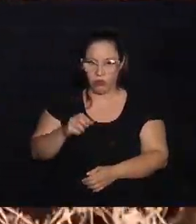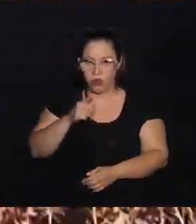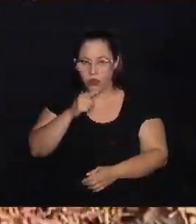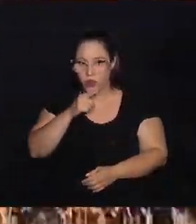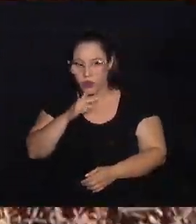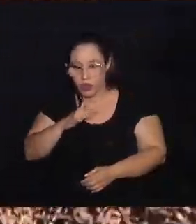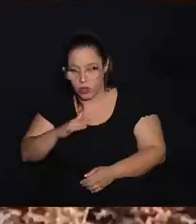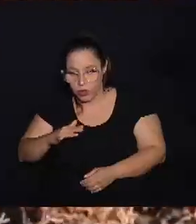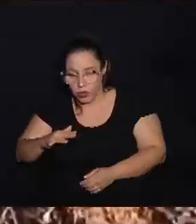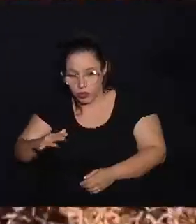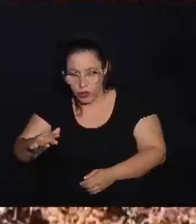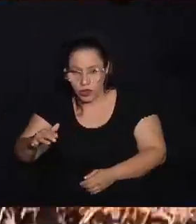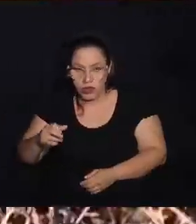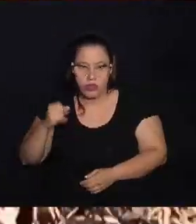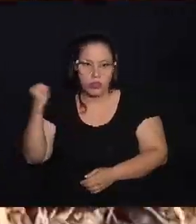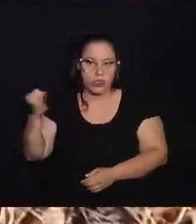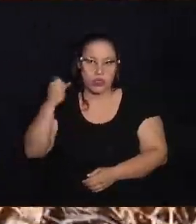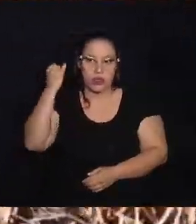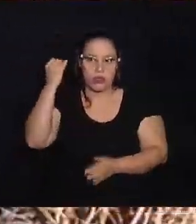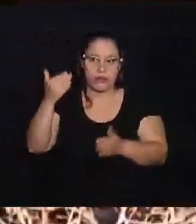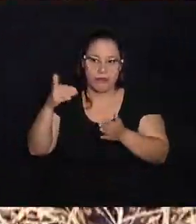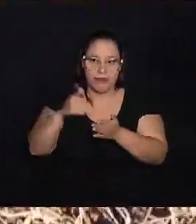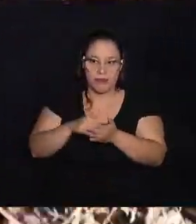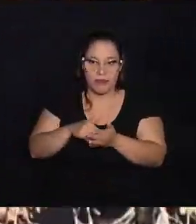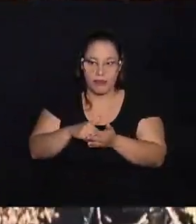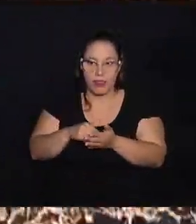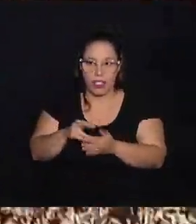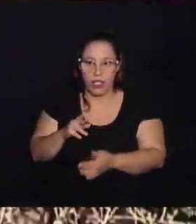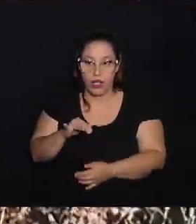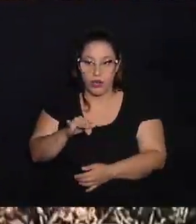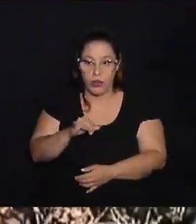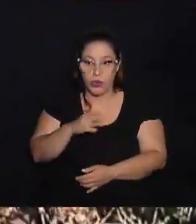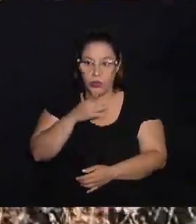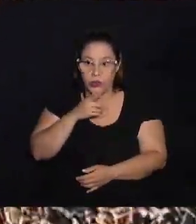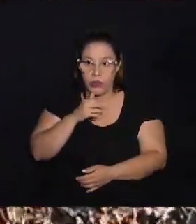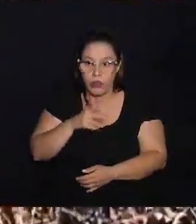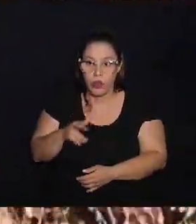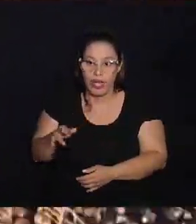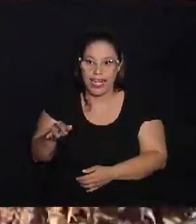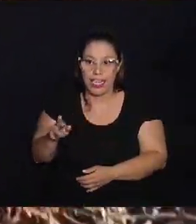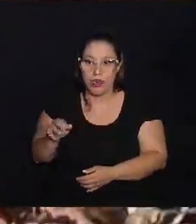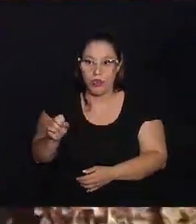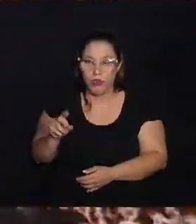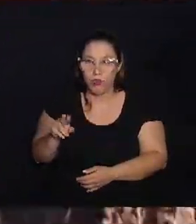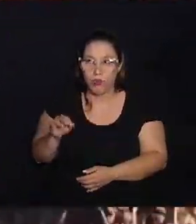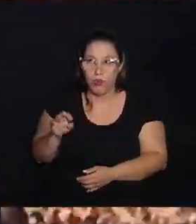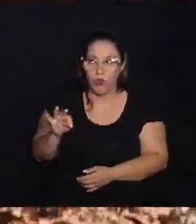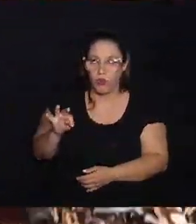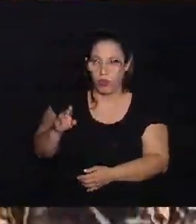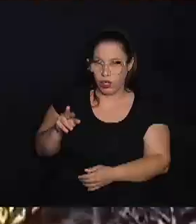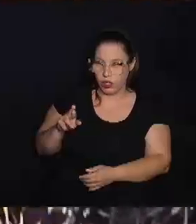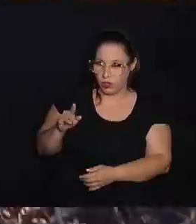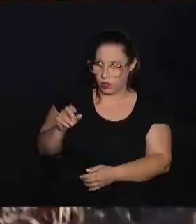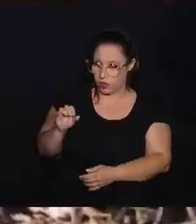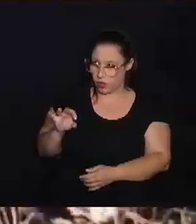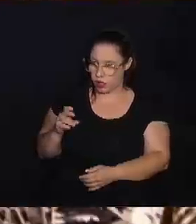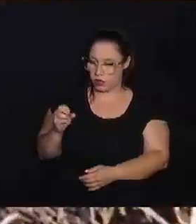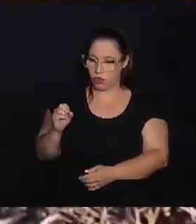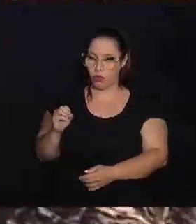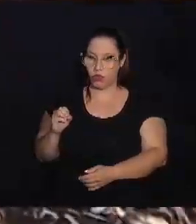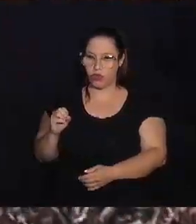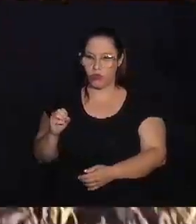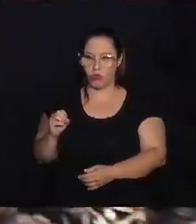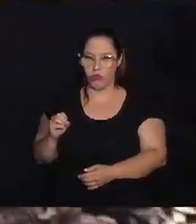alimentam importantes bacias como a do Rio São Francisco. O avanço nos estudos sobre as mudanças climáticas tem permitido